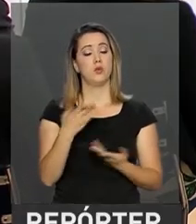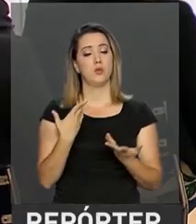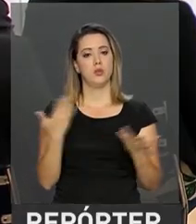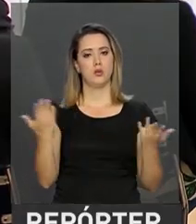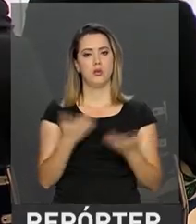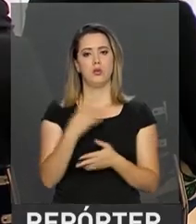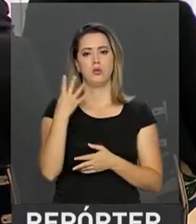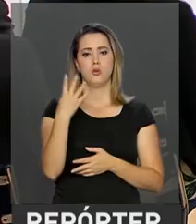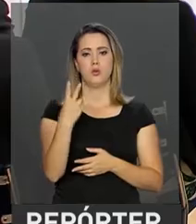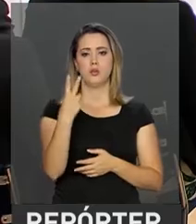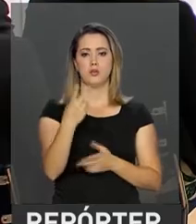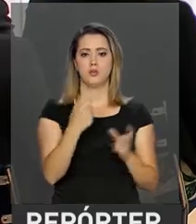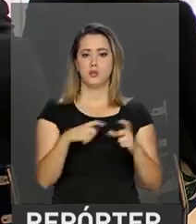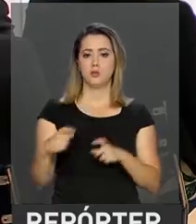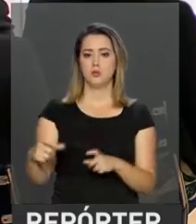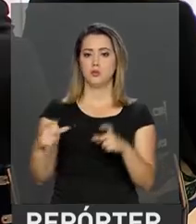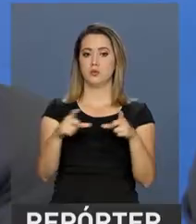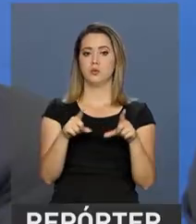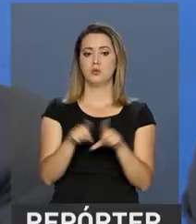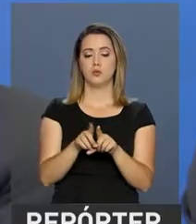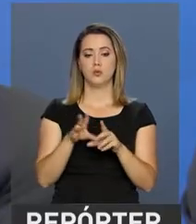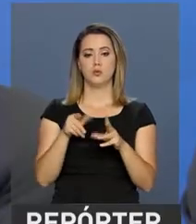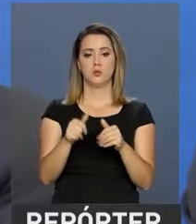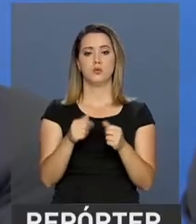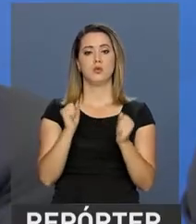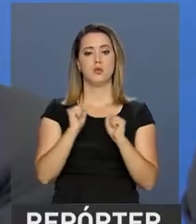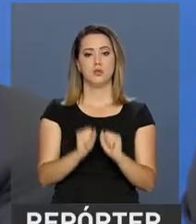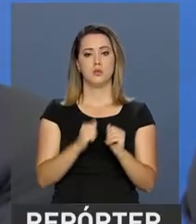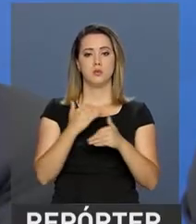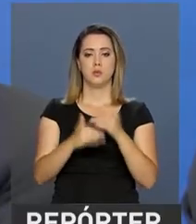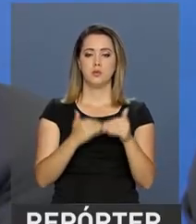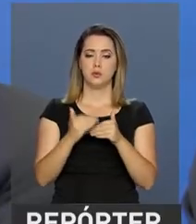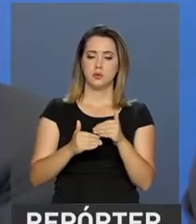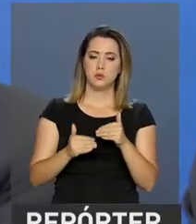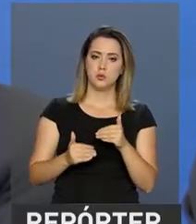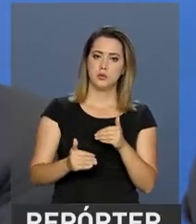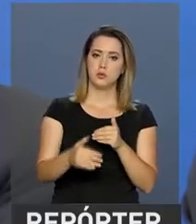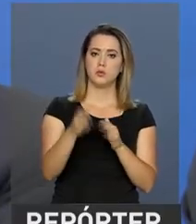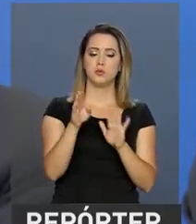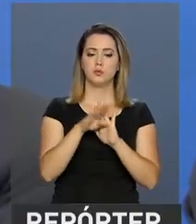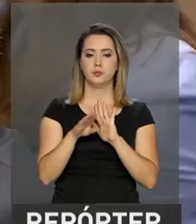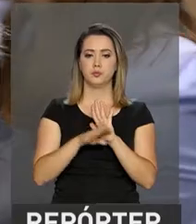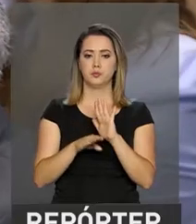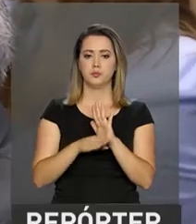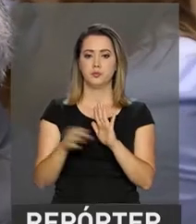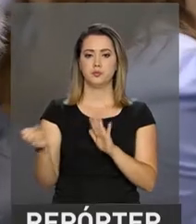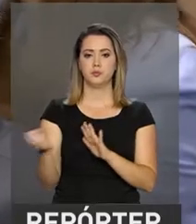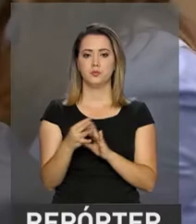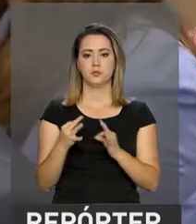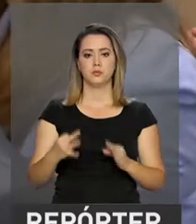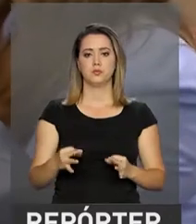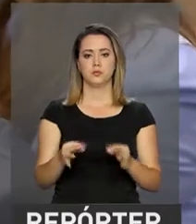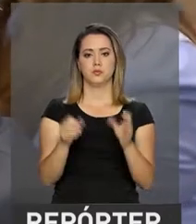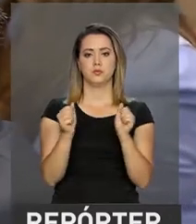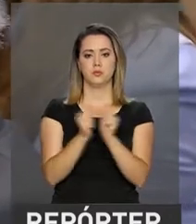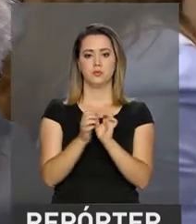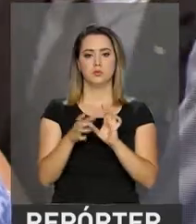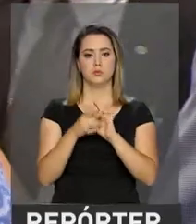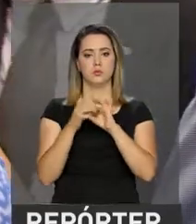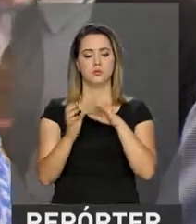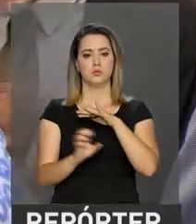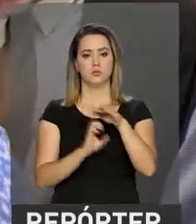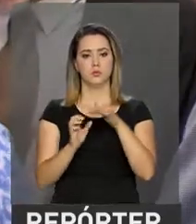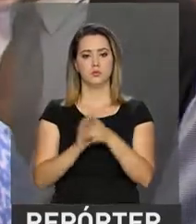chega a 42 unidades e polos aptos a desenvolverem projetos de inovação em parceria com as empresas.